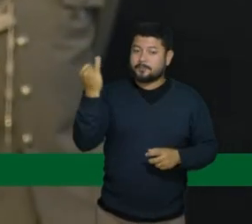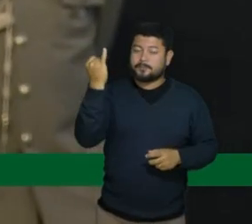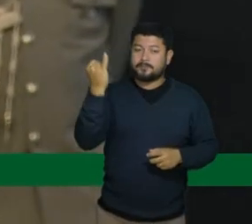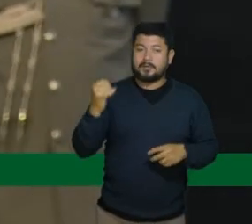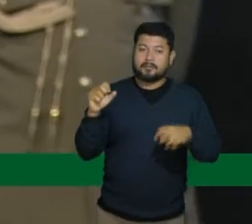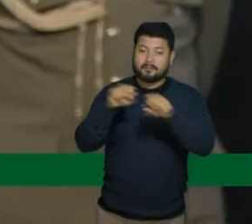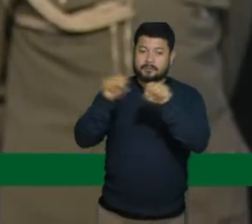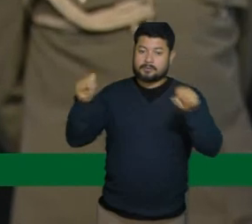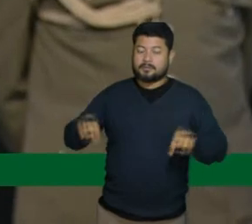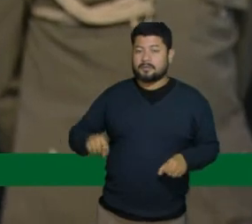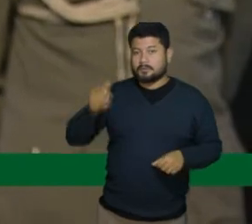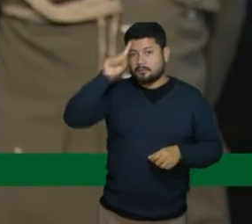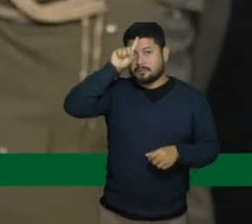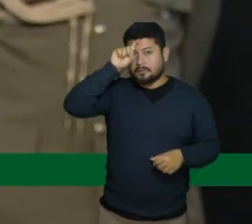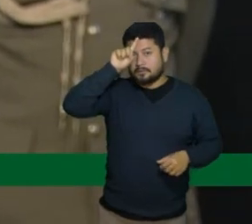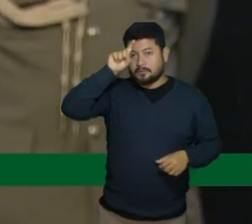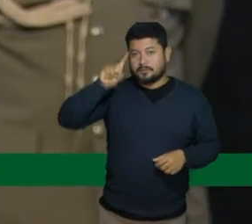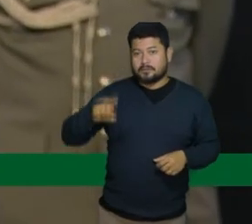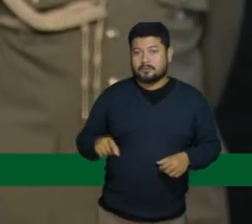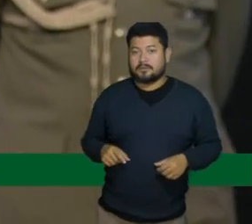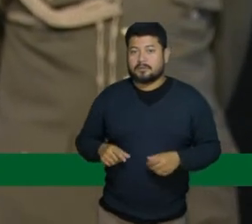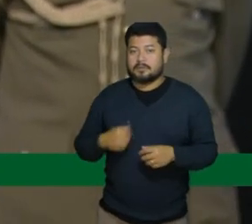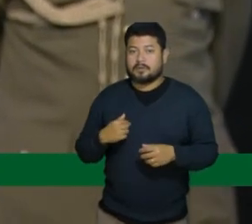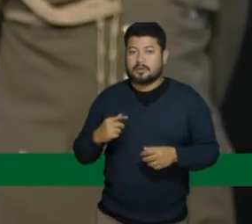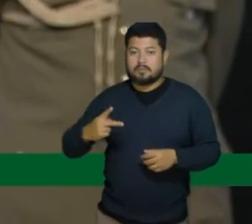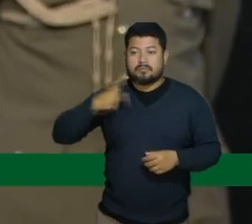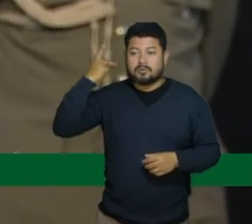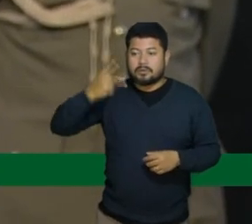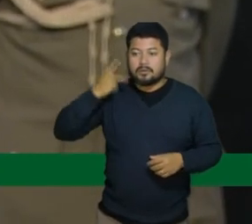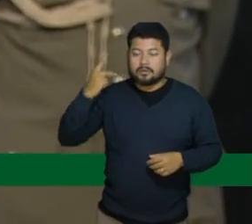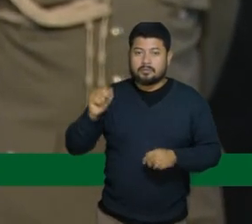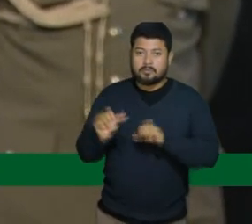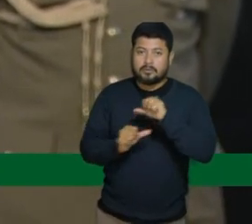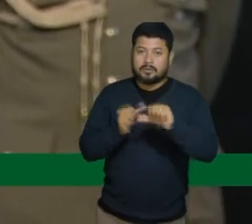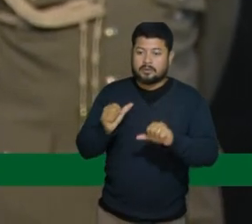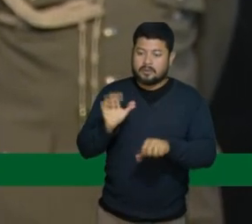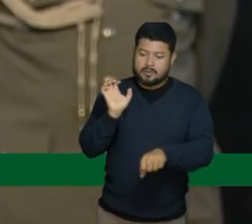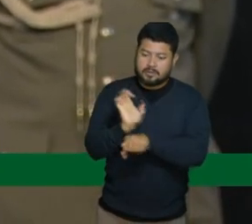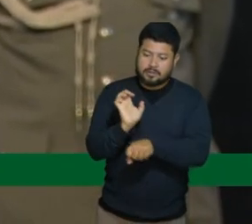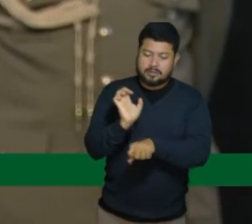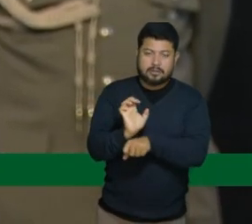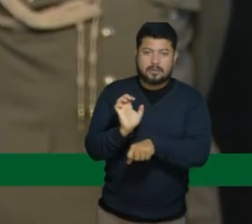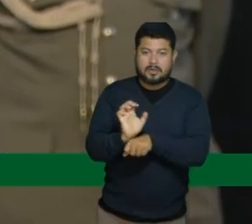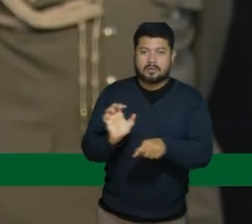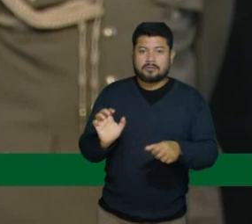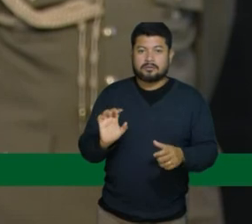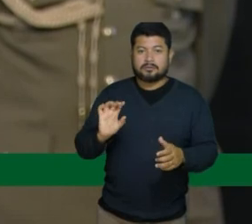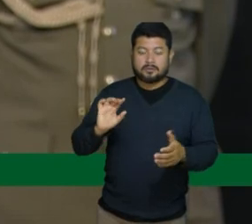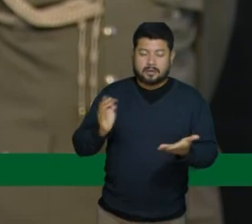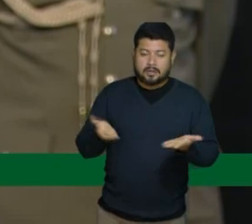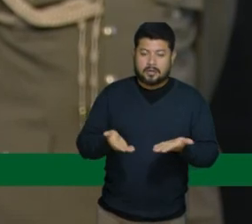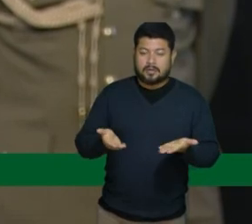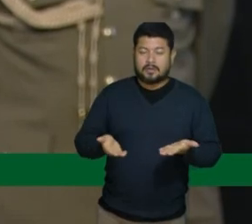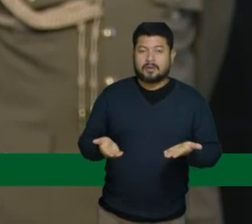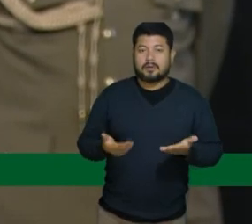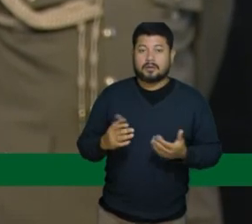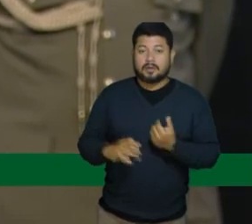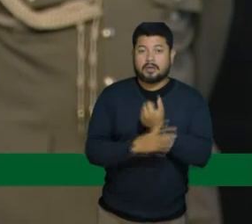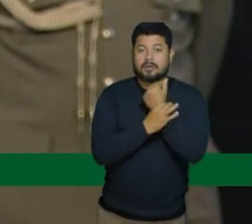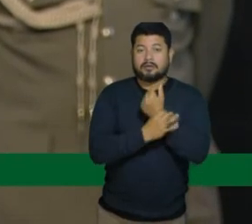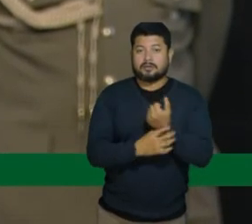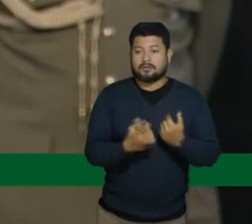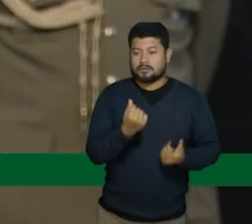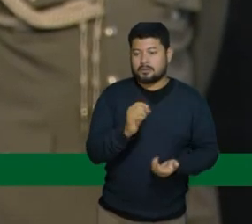Santa Catarina, que essa política se transformasse numa política de Estado definitivamente, garantindo que esse recurso